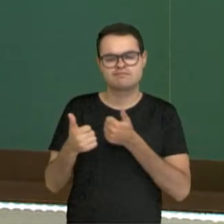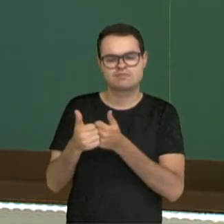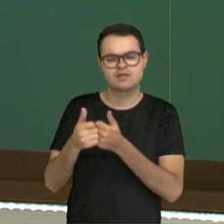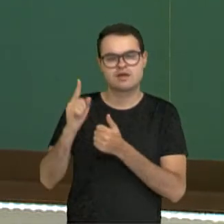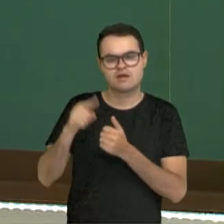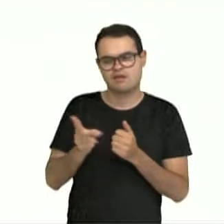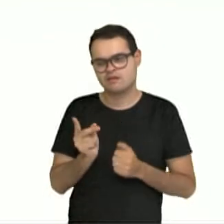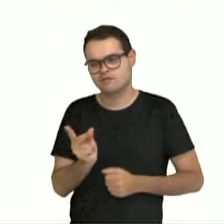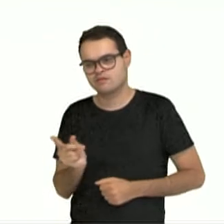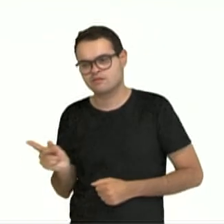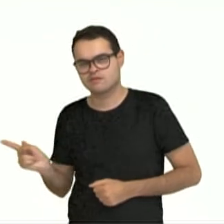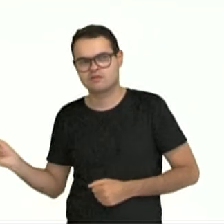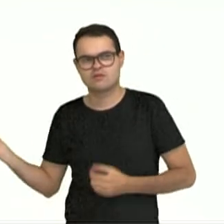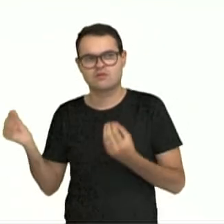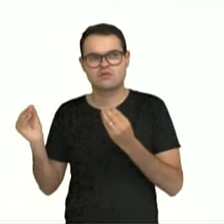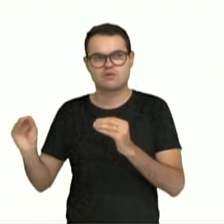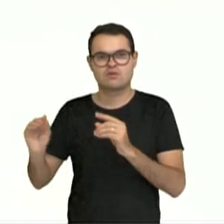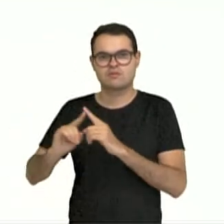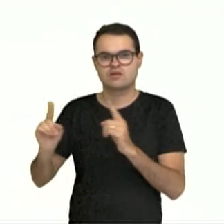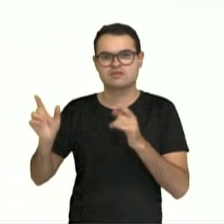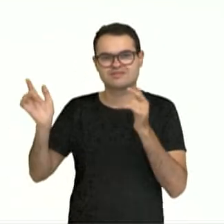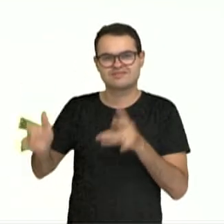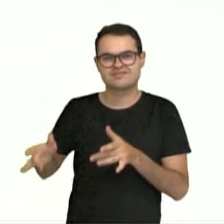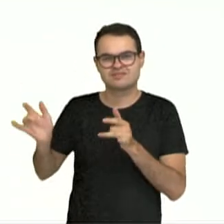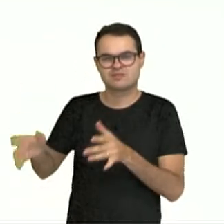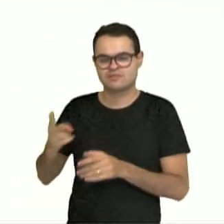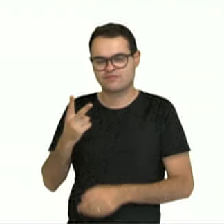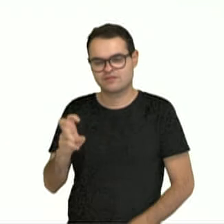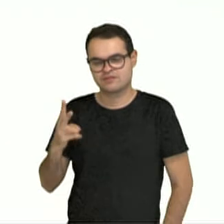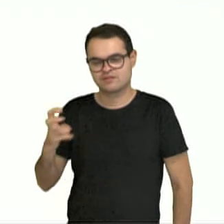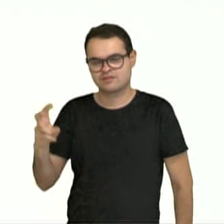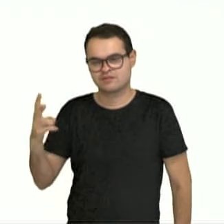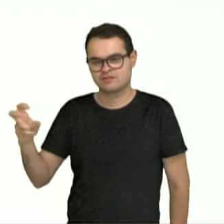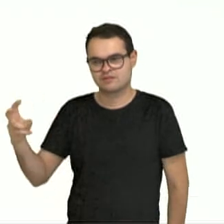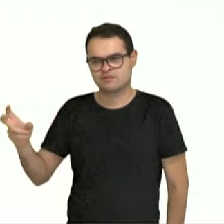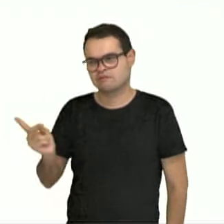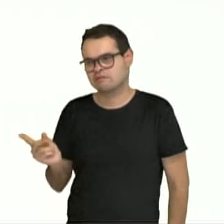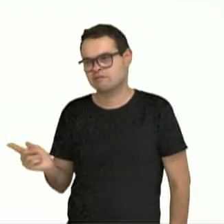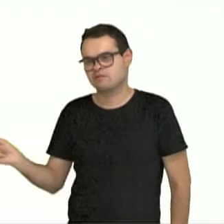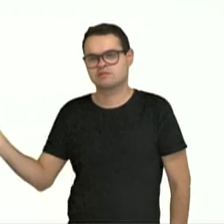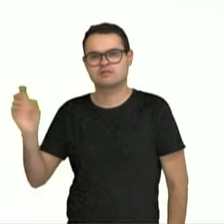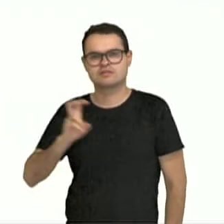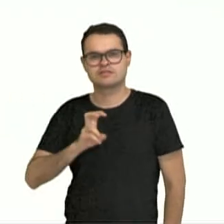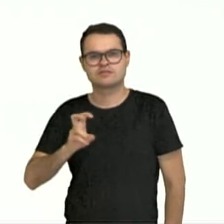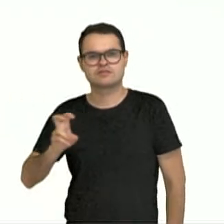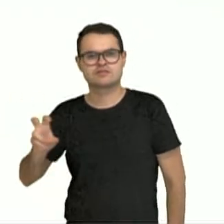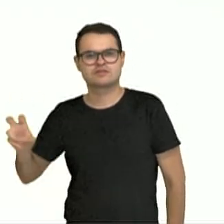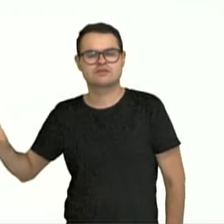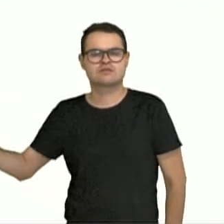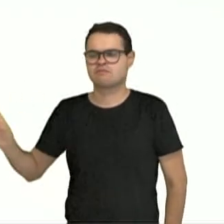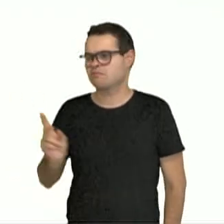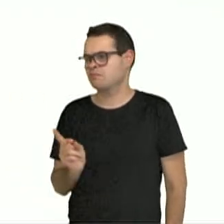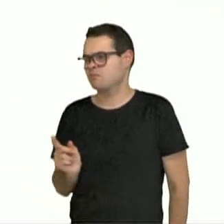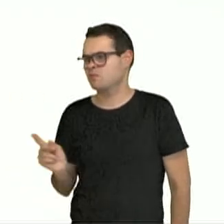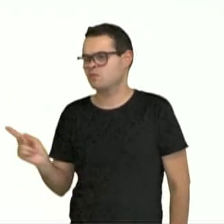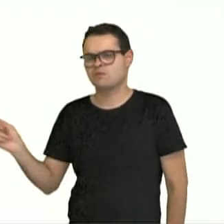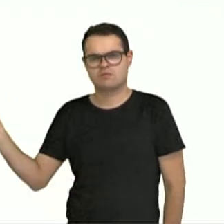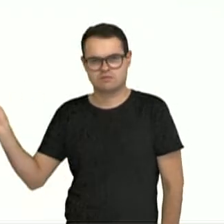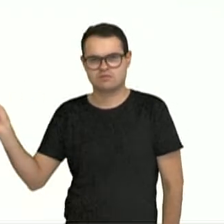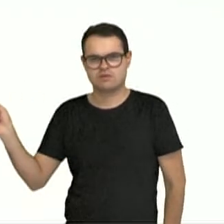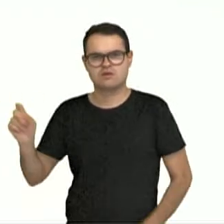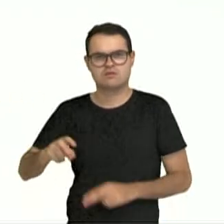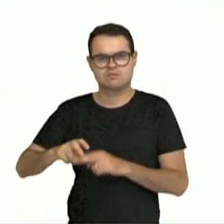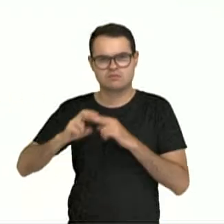dízima, olha, a professora colocou aqui, vai sobrar sempre 25, 25, ou seja, vai ser 0,5, 5, 5, 5, 5, infinitamente 5,